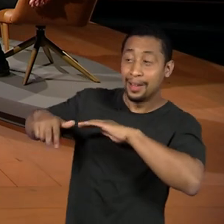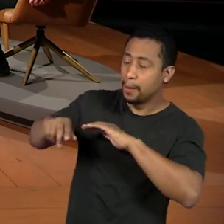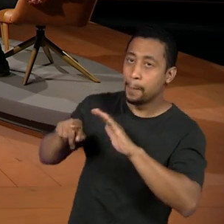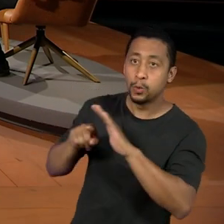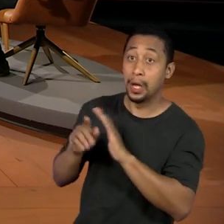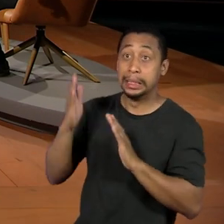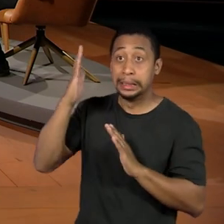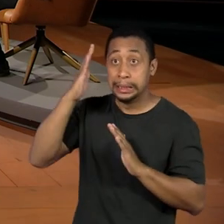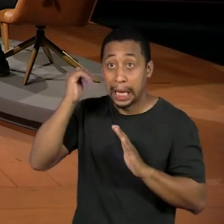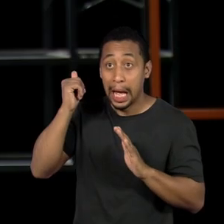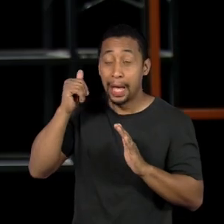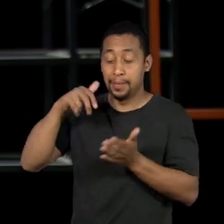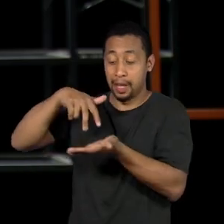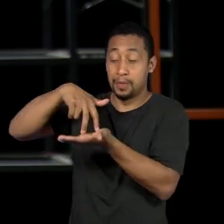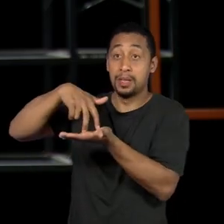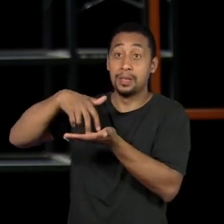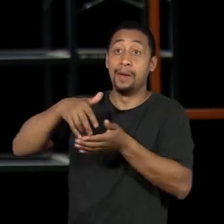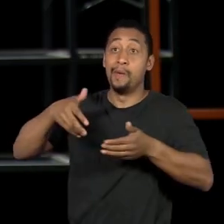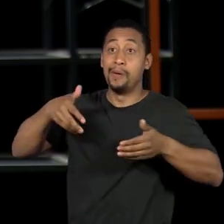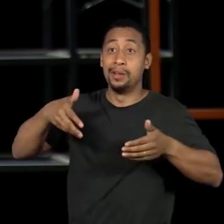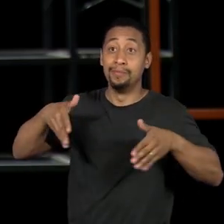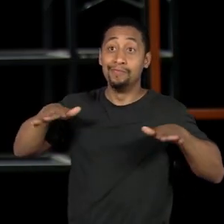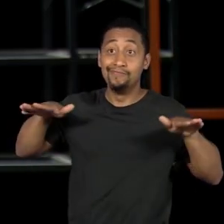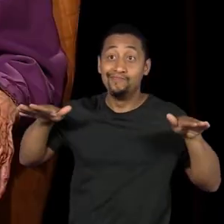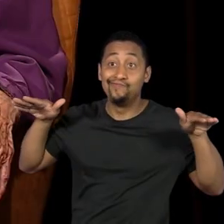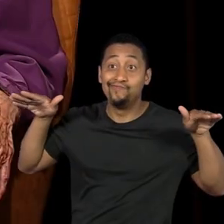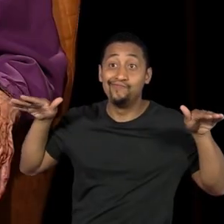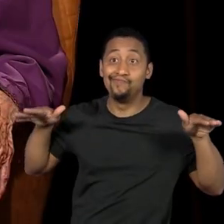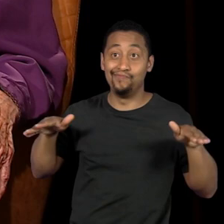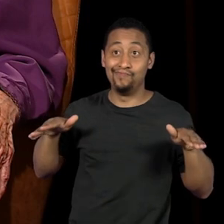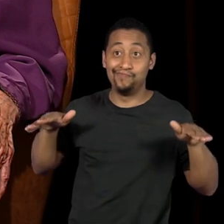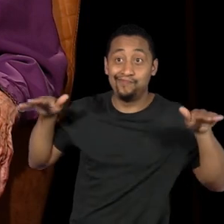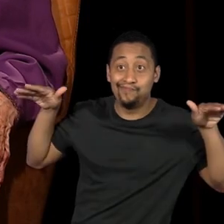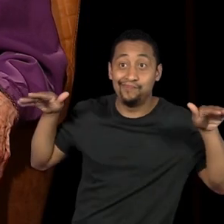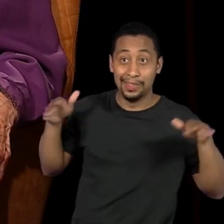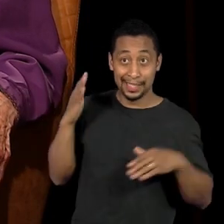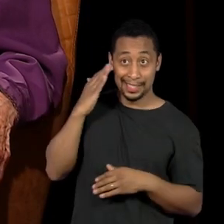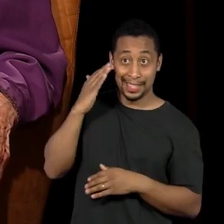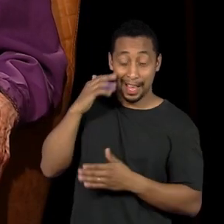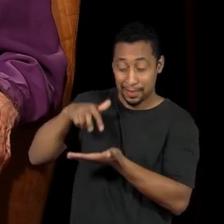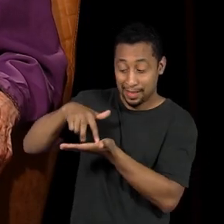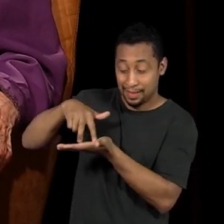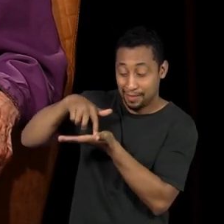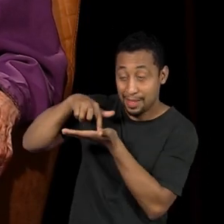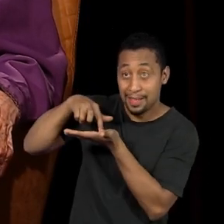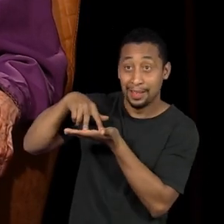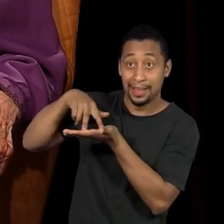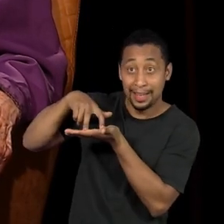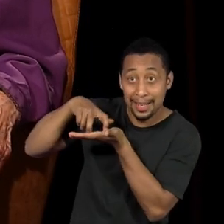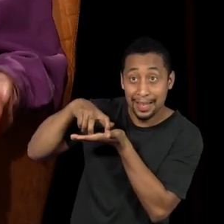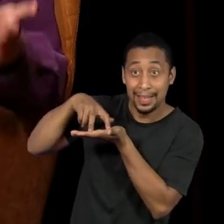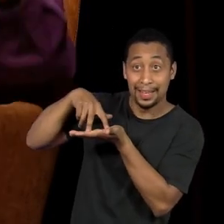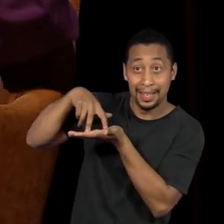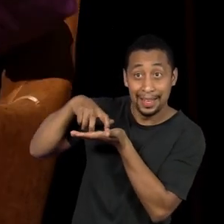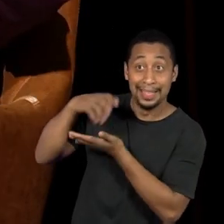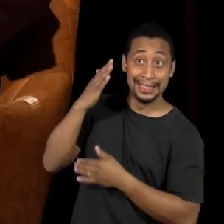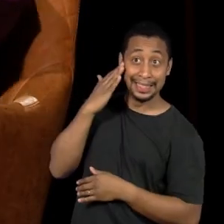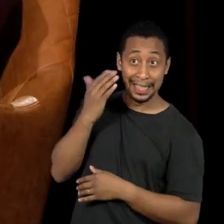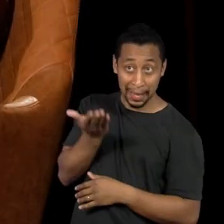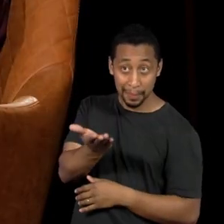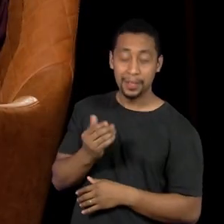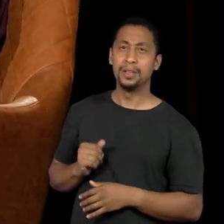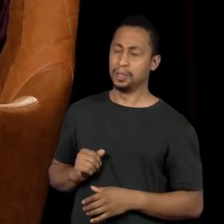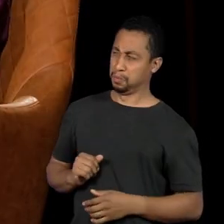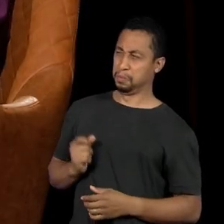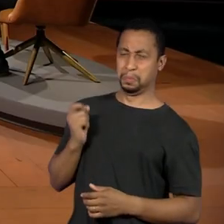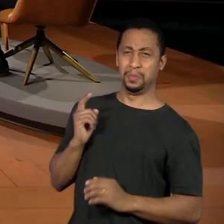pirueta e rodada, vamos passear um pouquinho. E passou-se o tempo e fomos convidados. Eu, do Rio